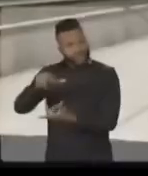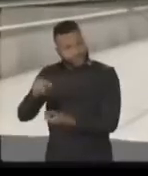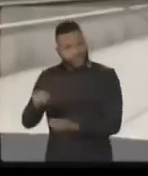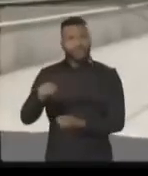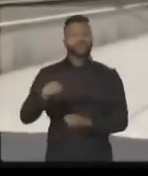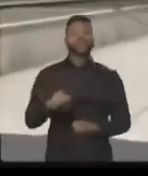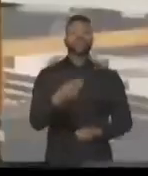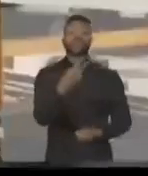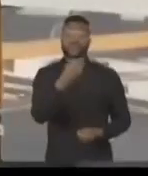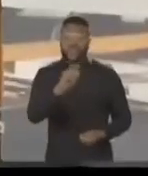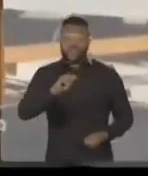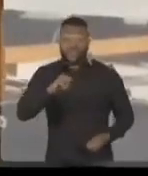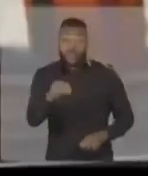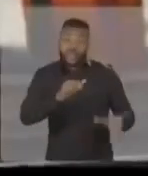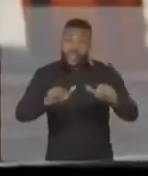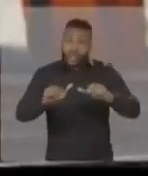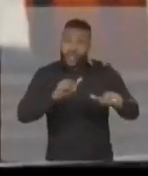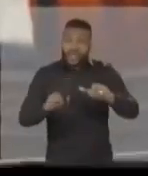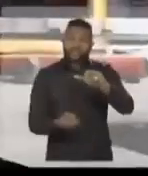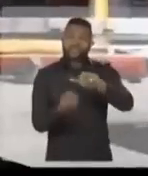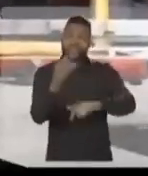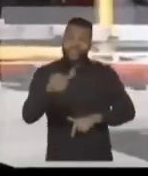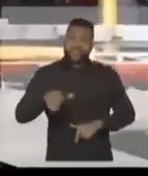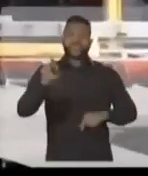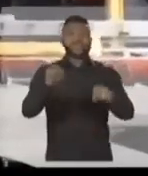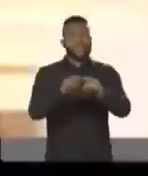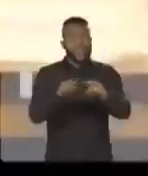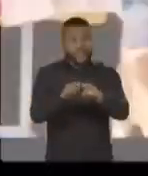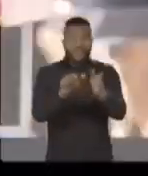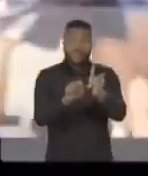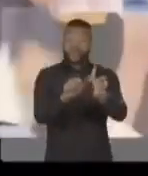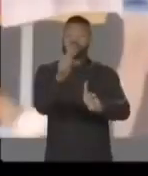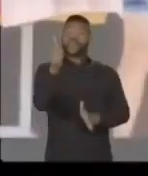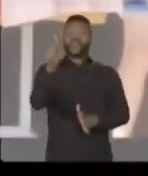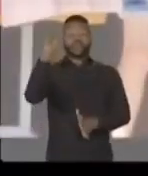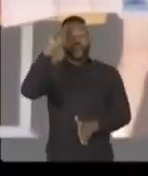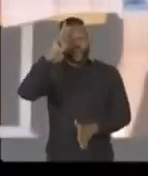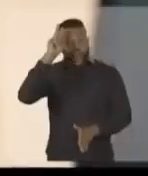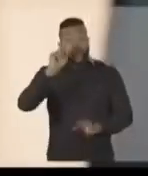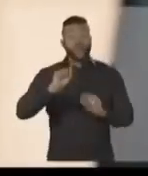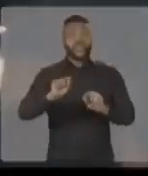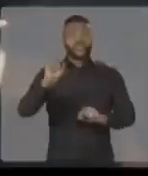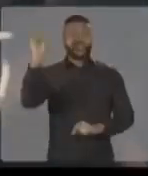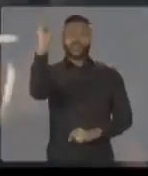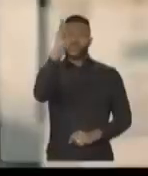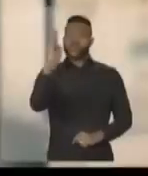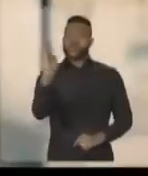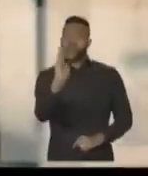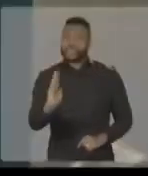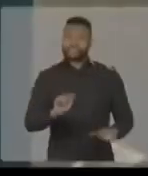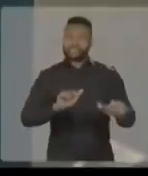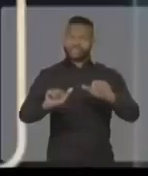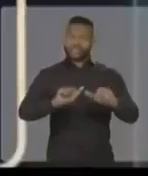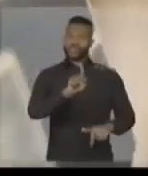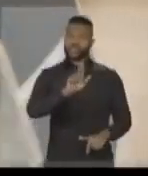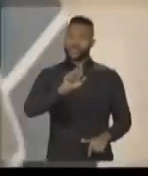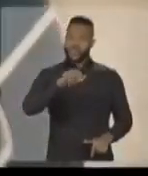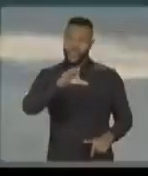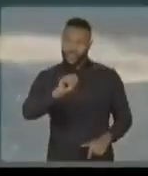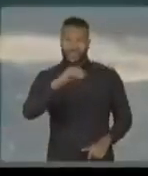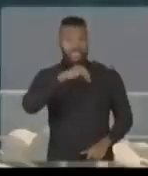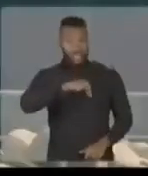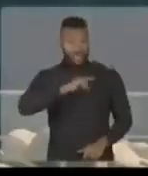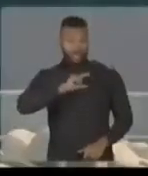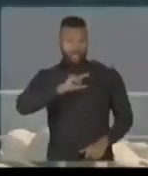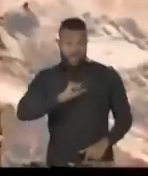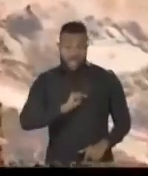mundo. Mais de 20 milhões de empregos foram gerados e, pela primeira vez na história, o Brasil atingiu o pleno emprego. O